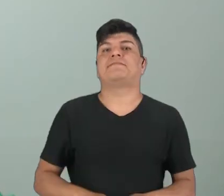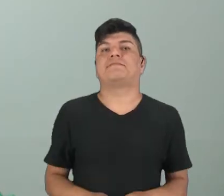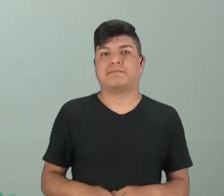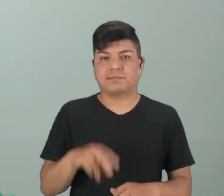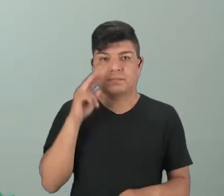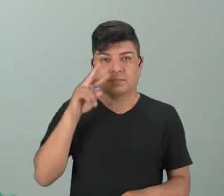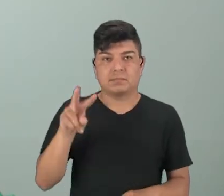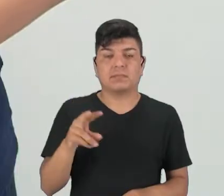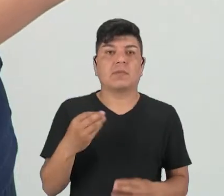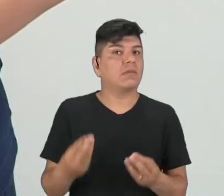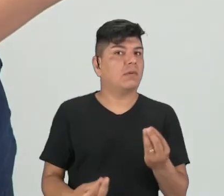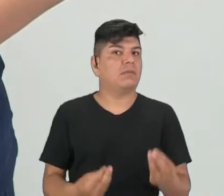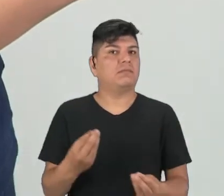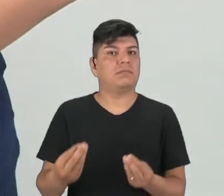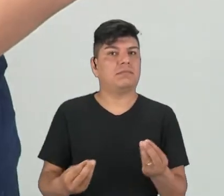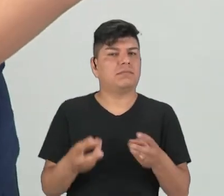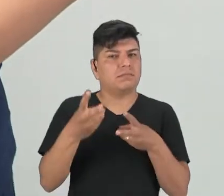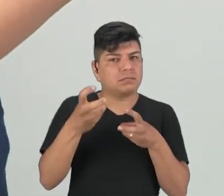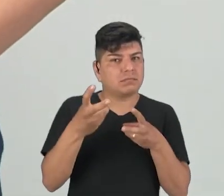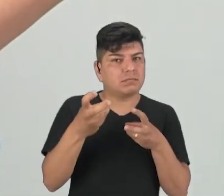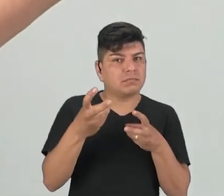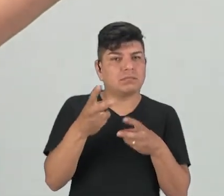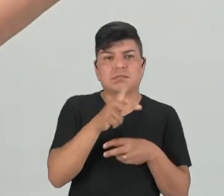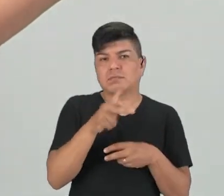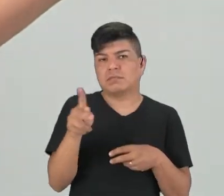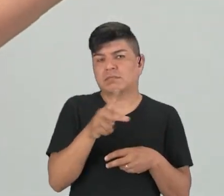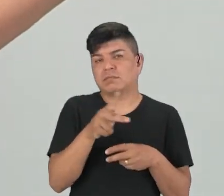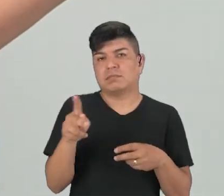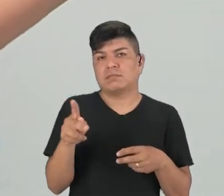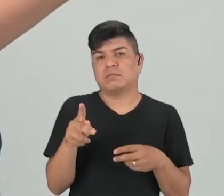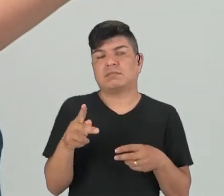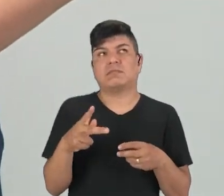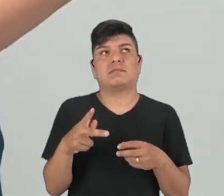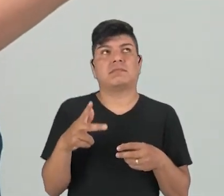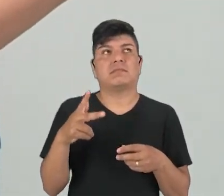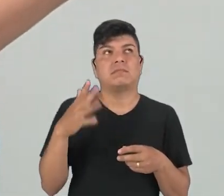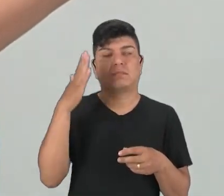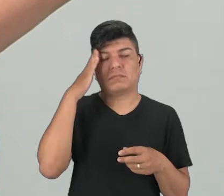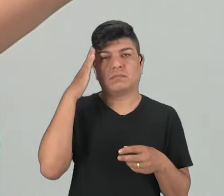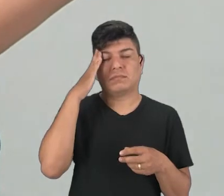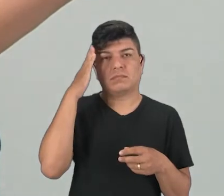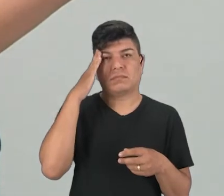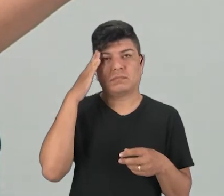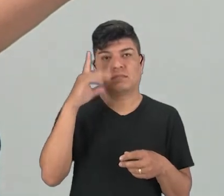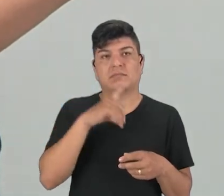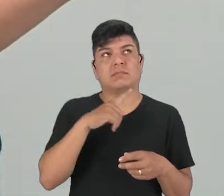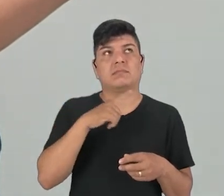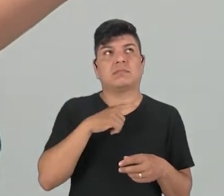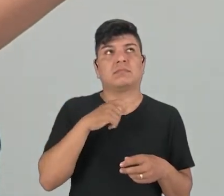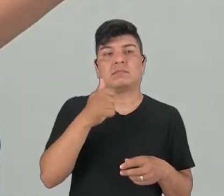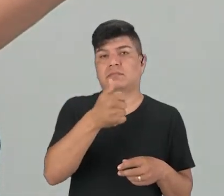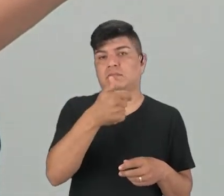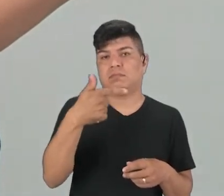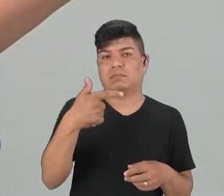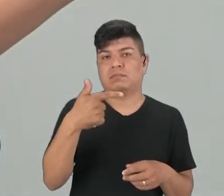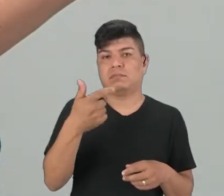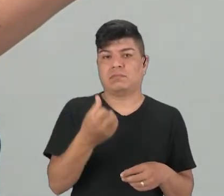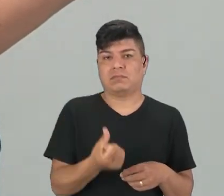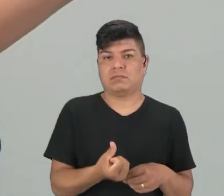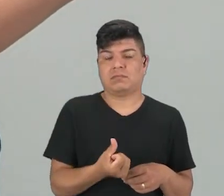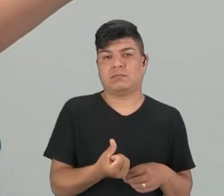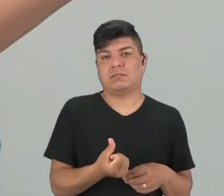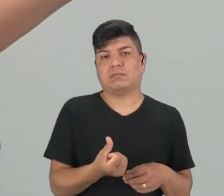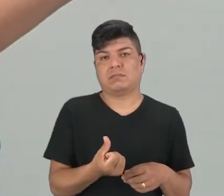vendo? Como que a gente vai identificar, professora? A gente sabe que aqui nós temos o 12, o